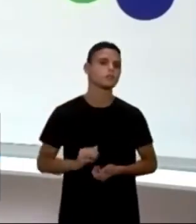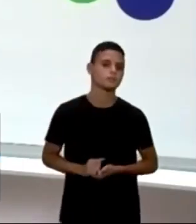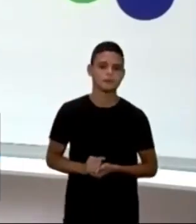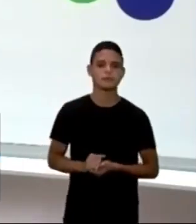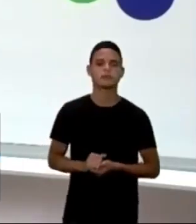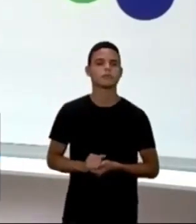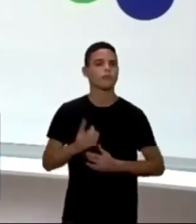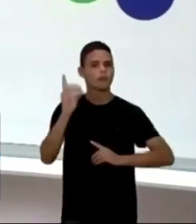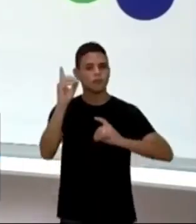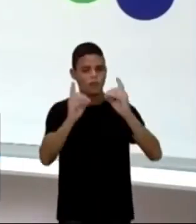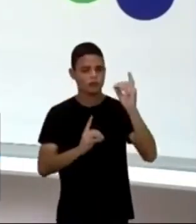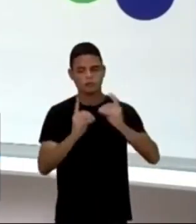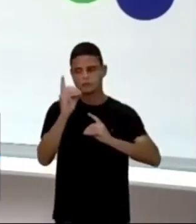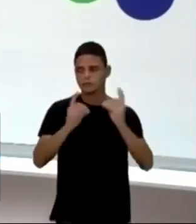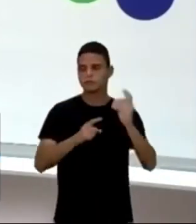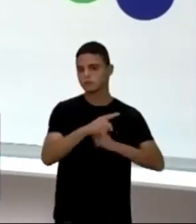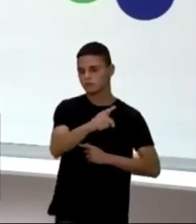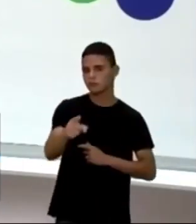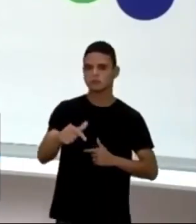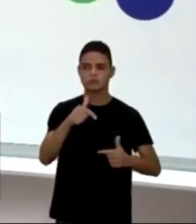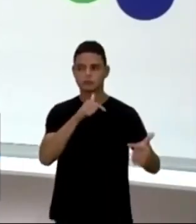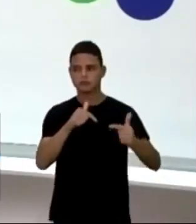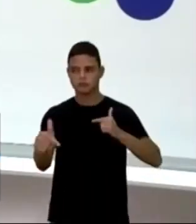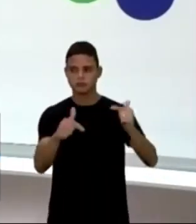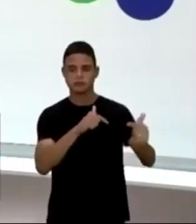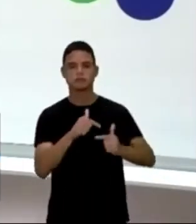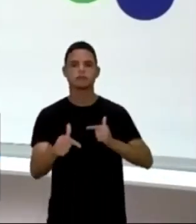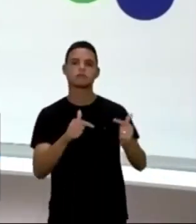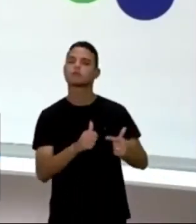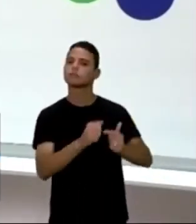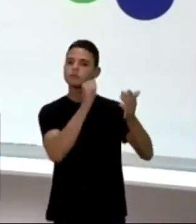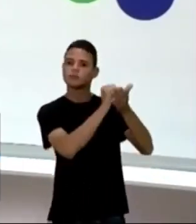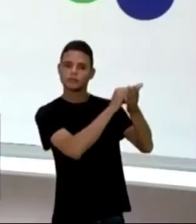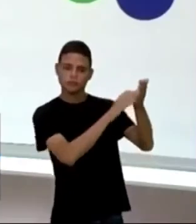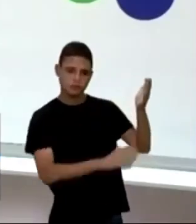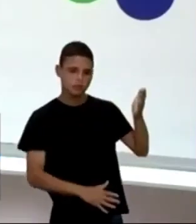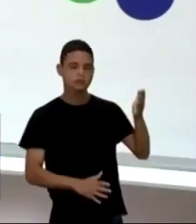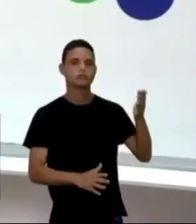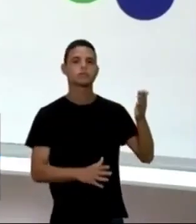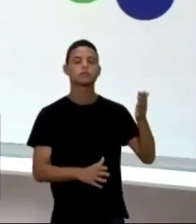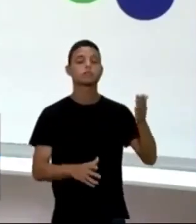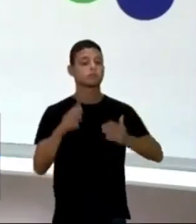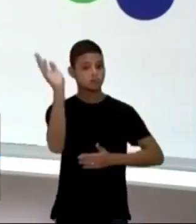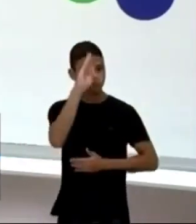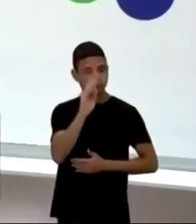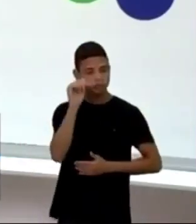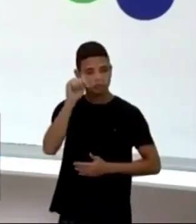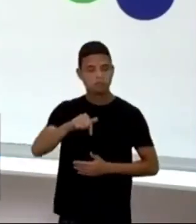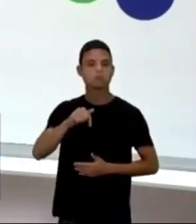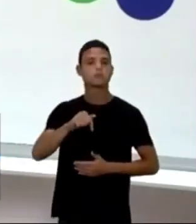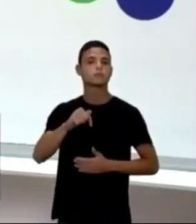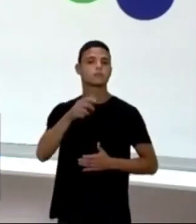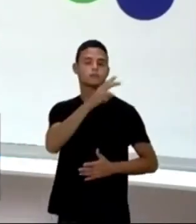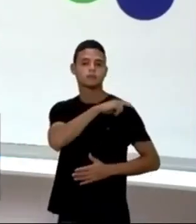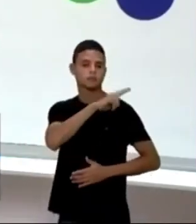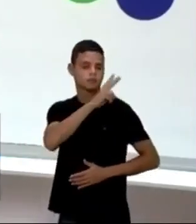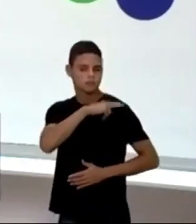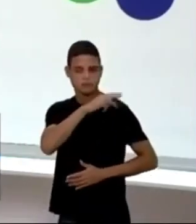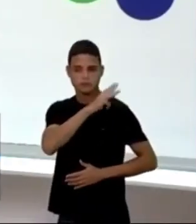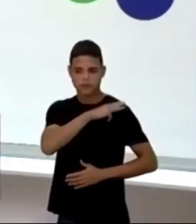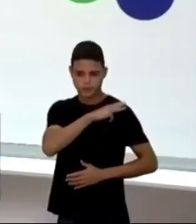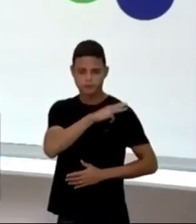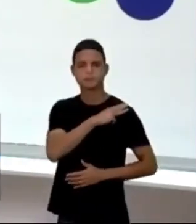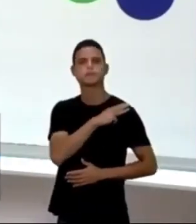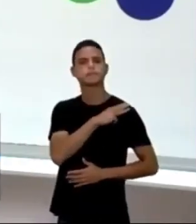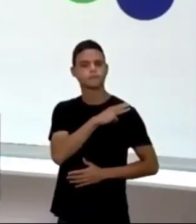a dinâmica que vocês vão trabalhar. O Exame Nacional do Ensino Médio, ele trabalha muito a questão